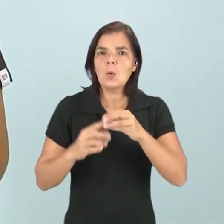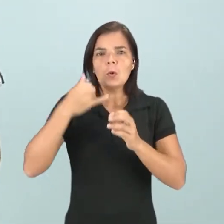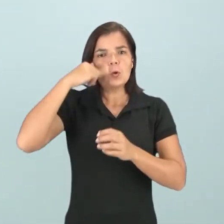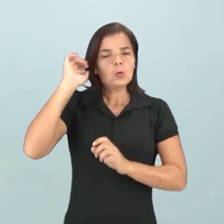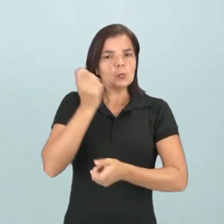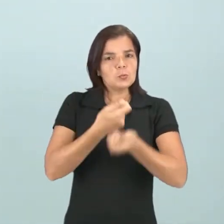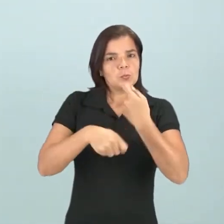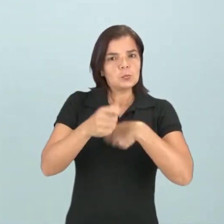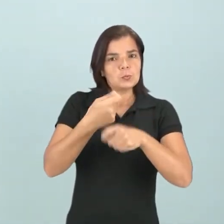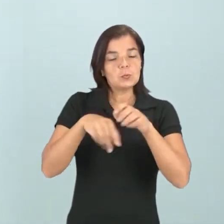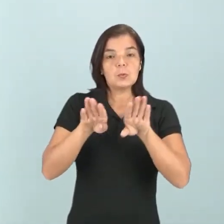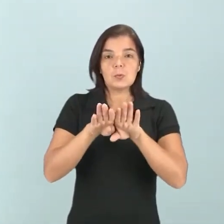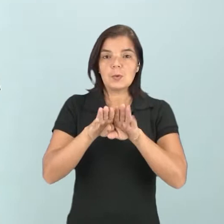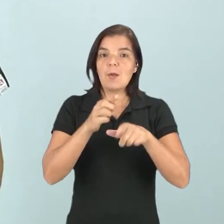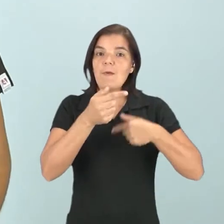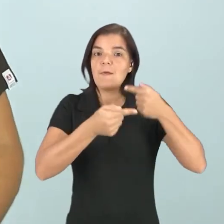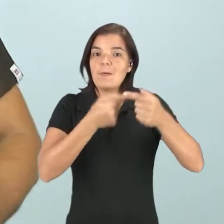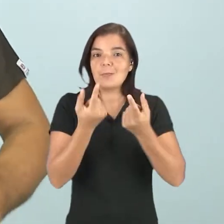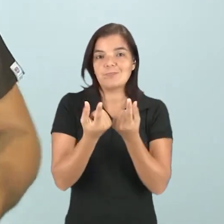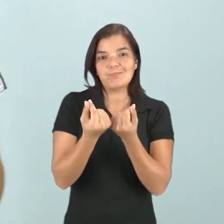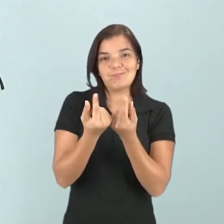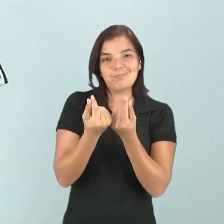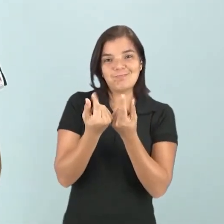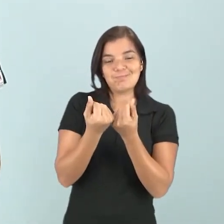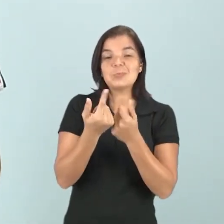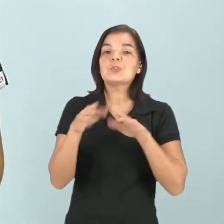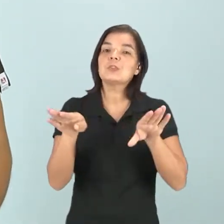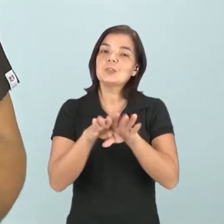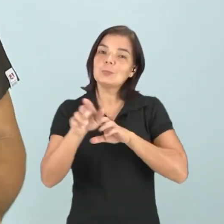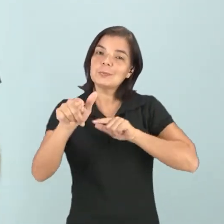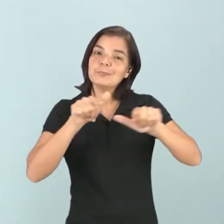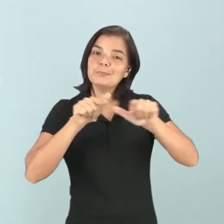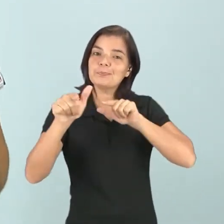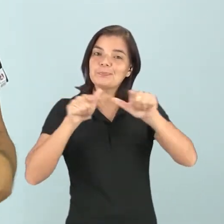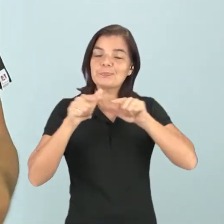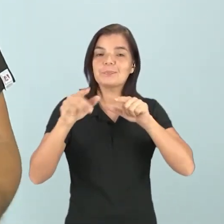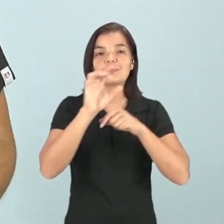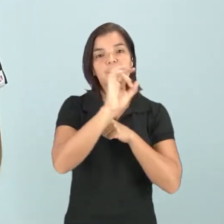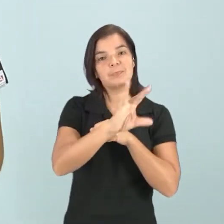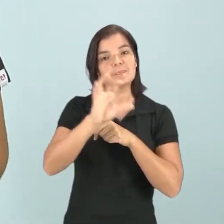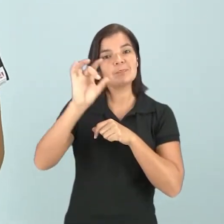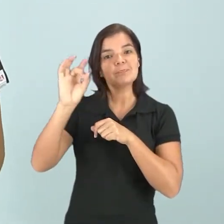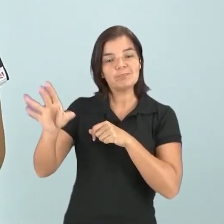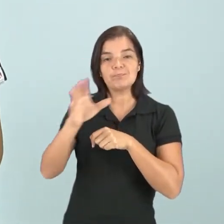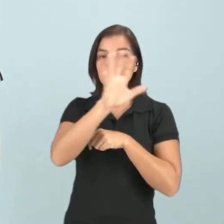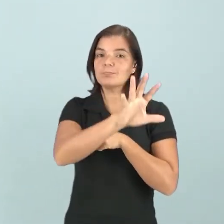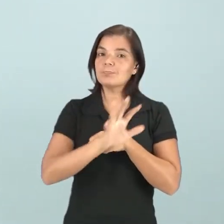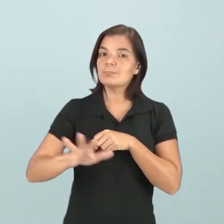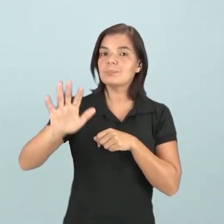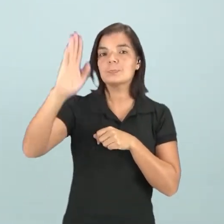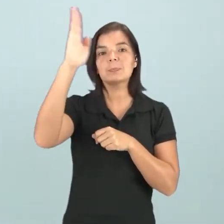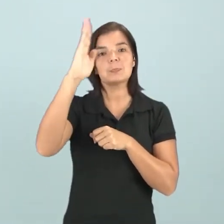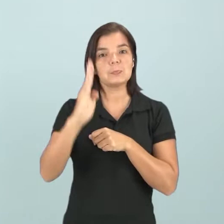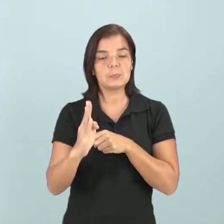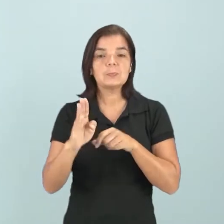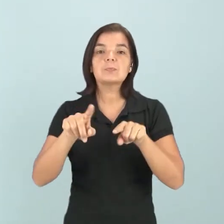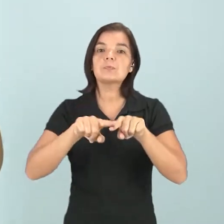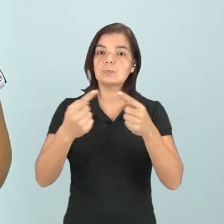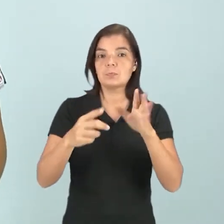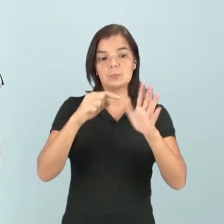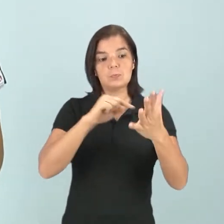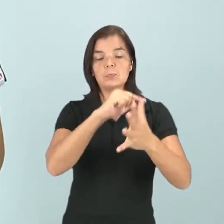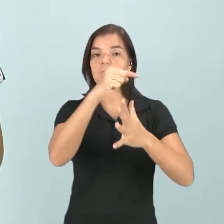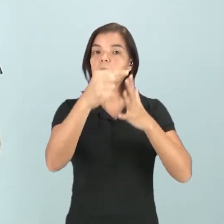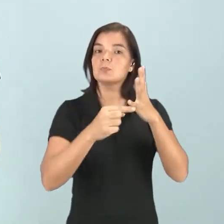do agronegócio? Gerar, né, renda, gerar emprego e renda para cada uma das regiões brasileiras. Ou seja, das